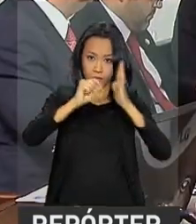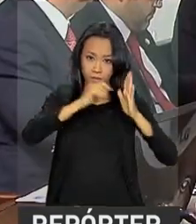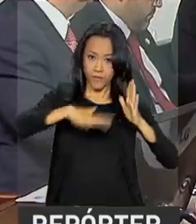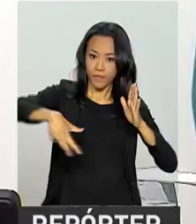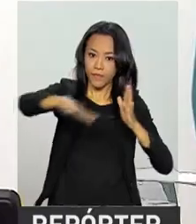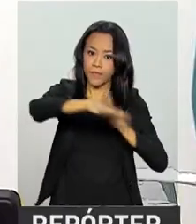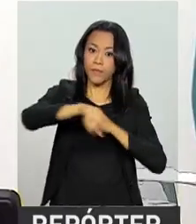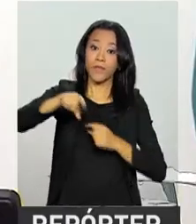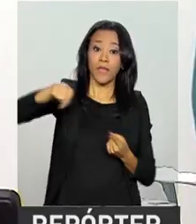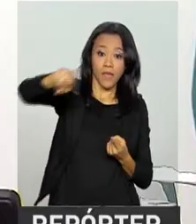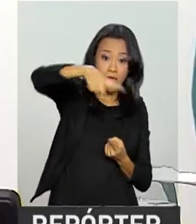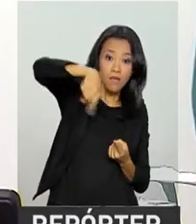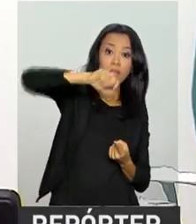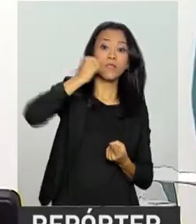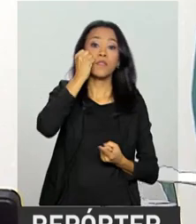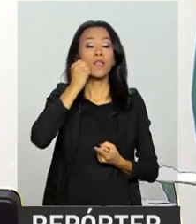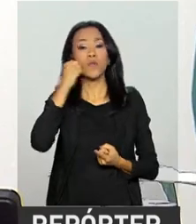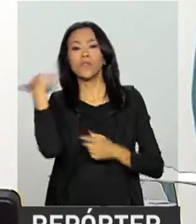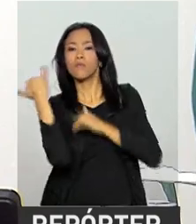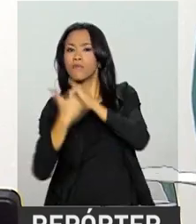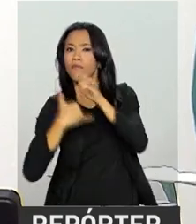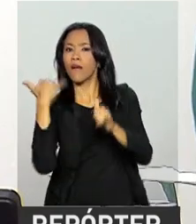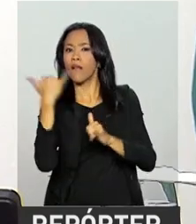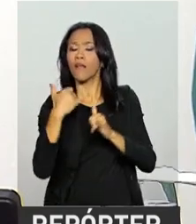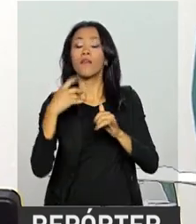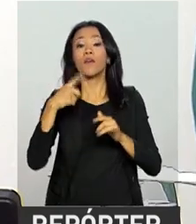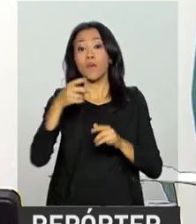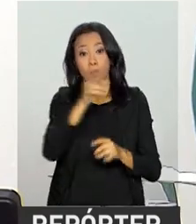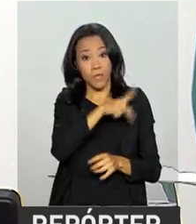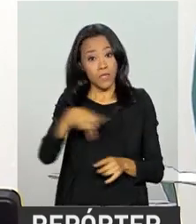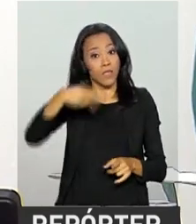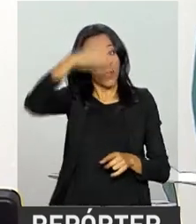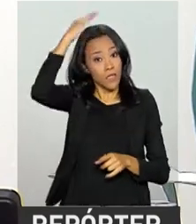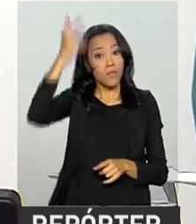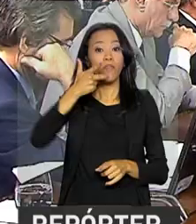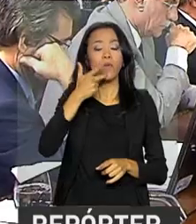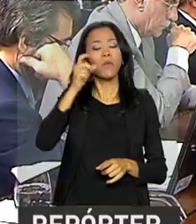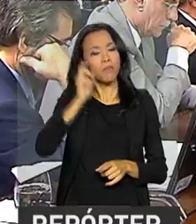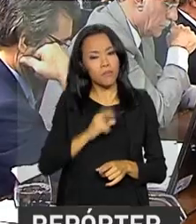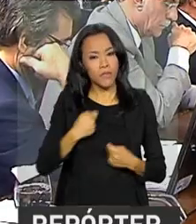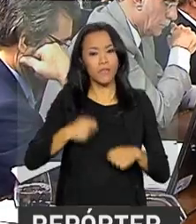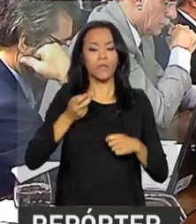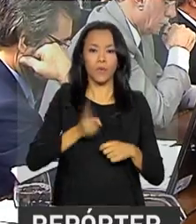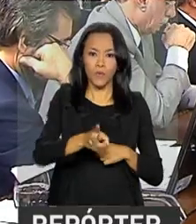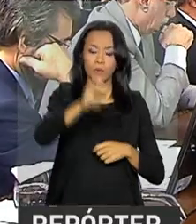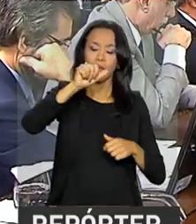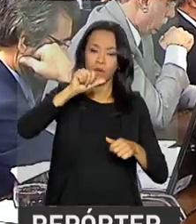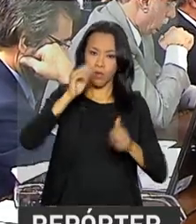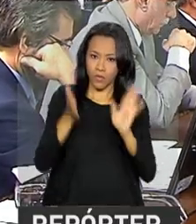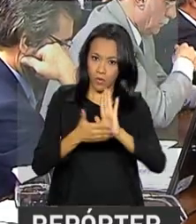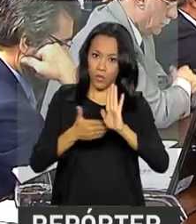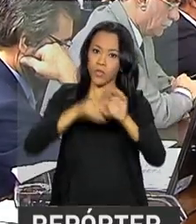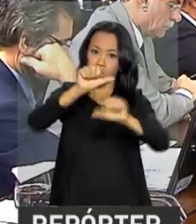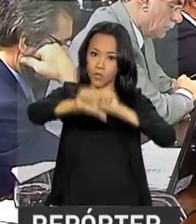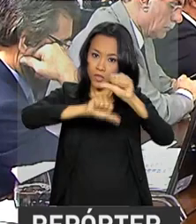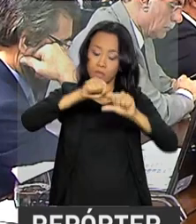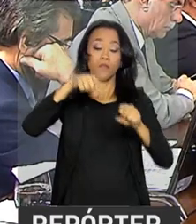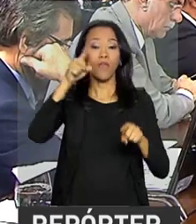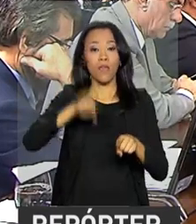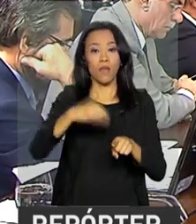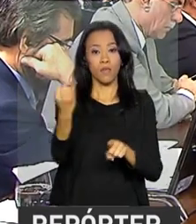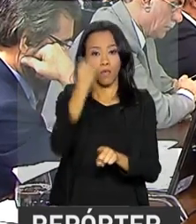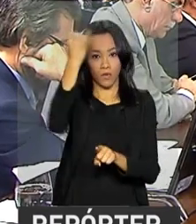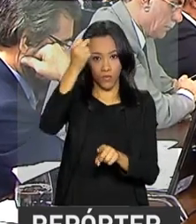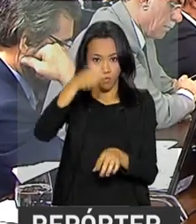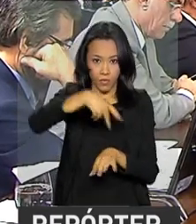os senadores michel temer disse que é preciso continuar com a agenda de reformas importantes para o país e citou a